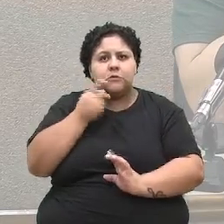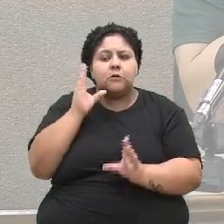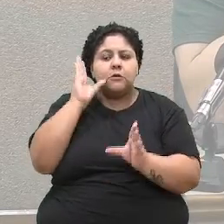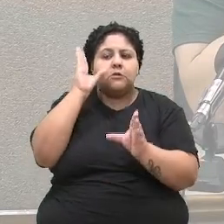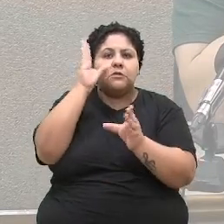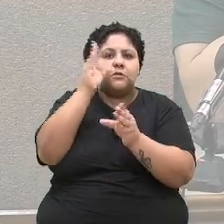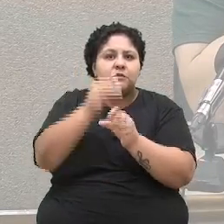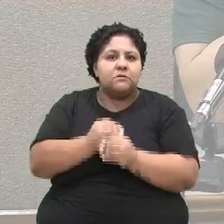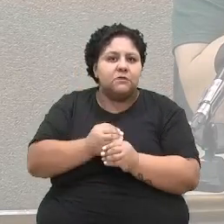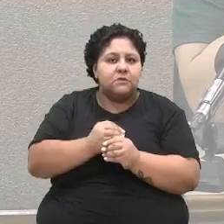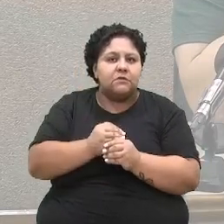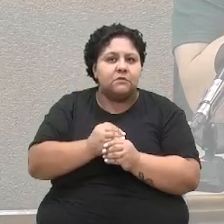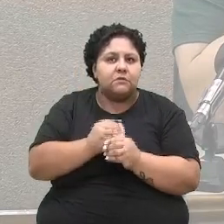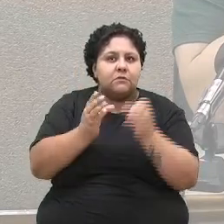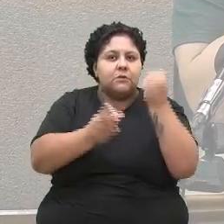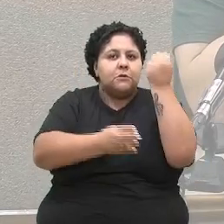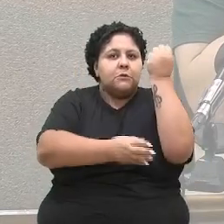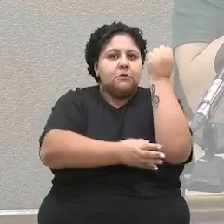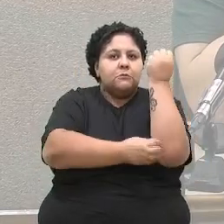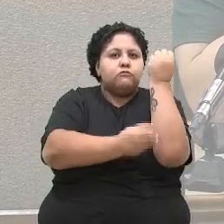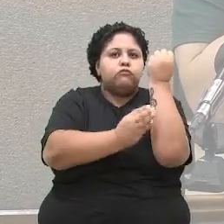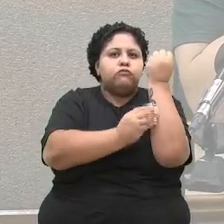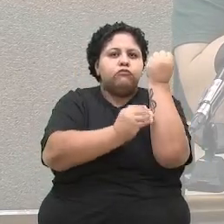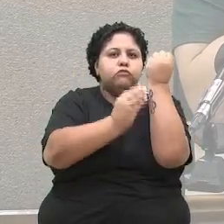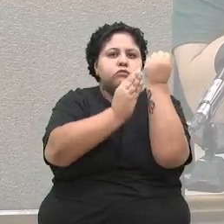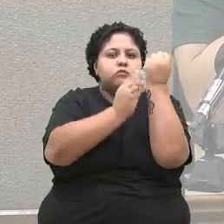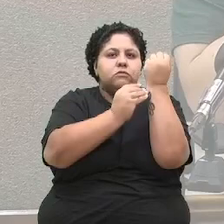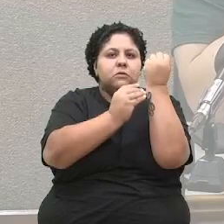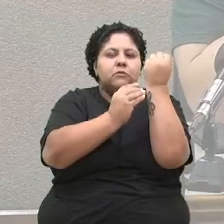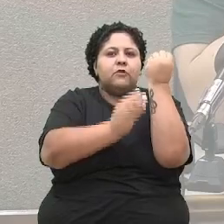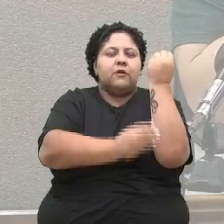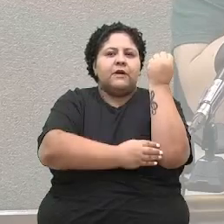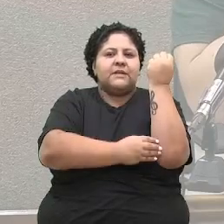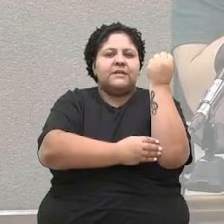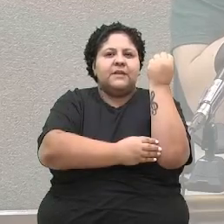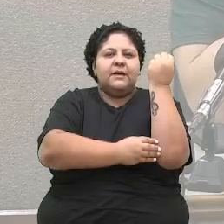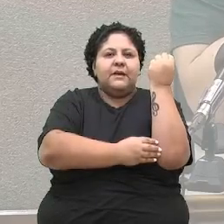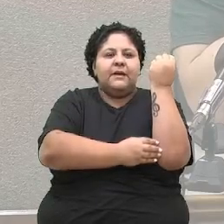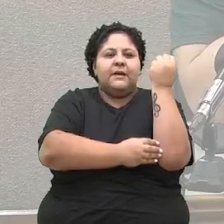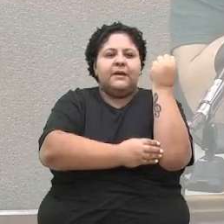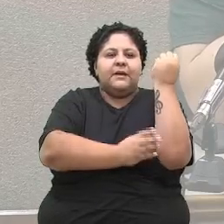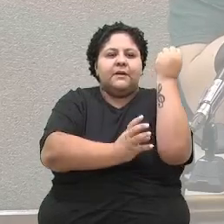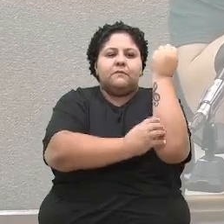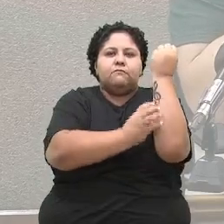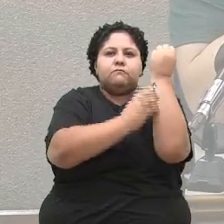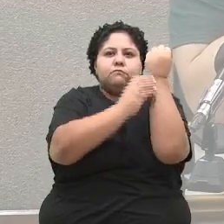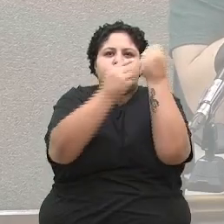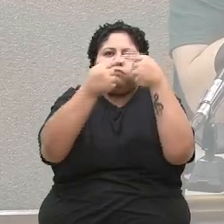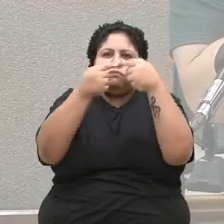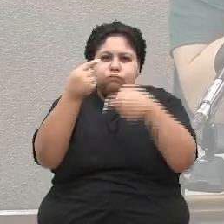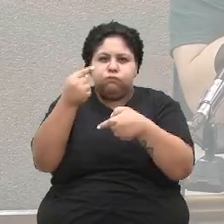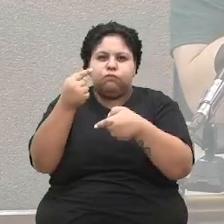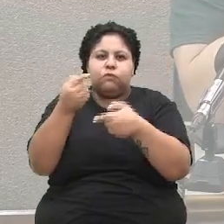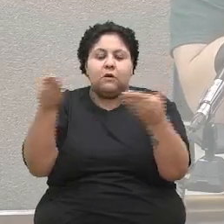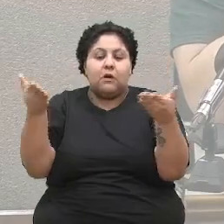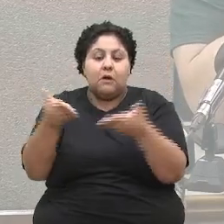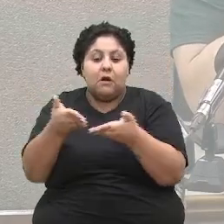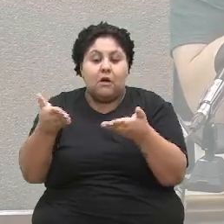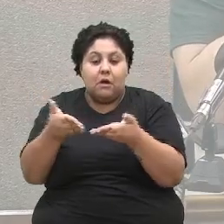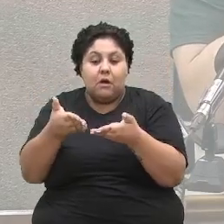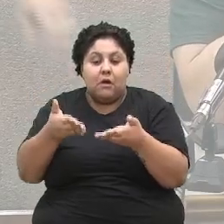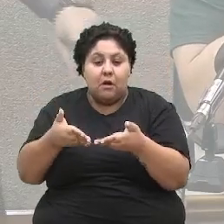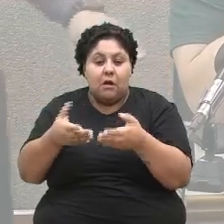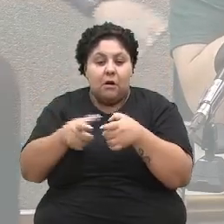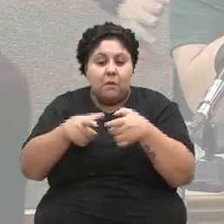e desburocratizar e dar para as pessoas que estão apresentando os projetos, né, maior autonomia, maior competência, mas